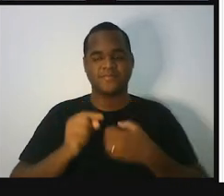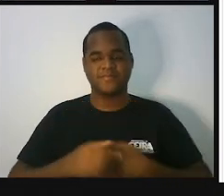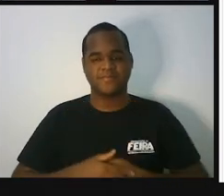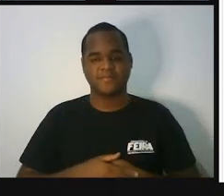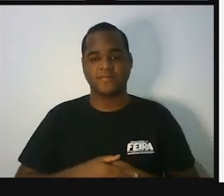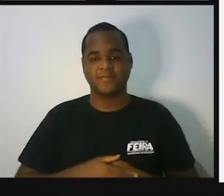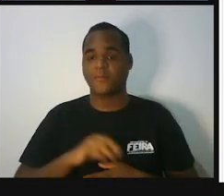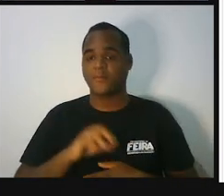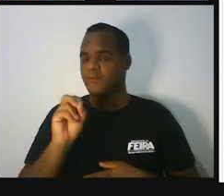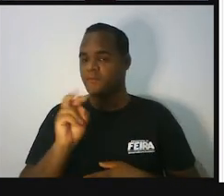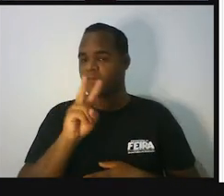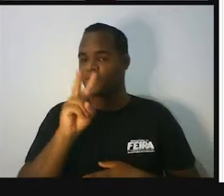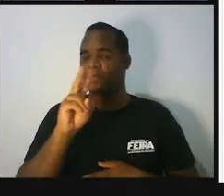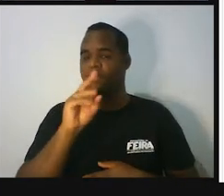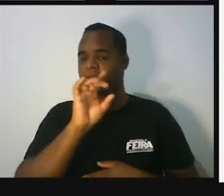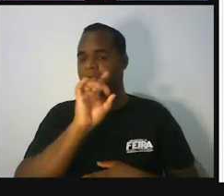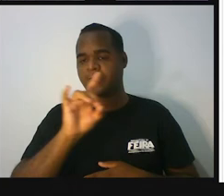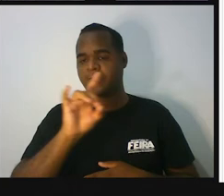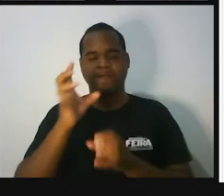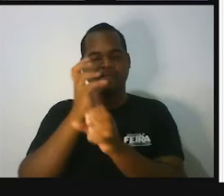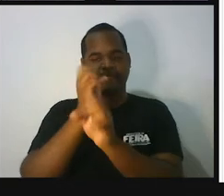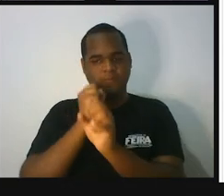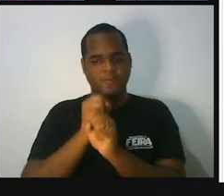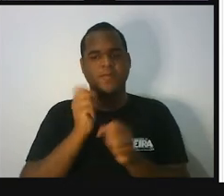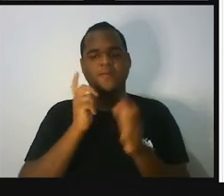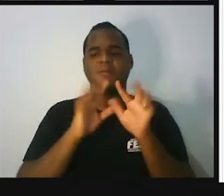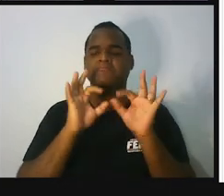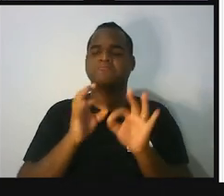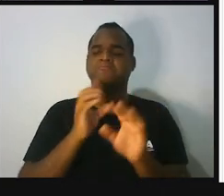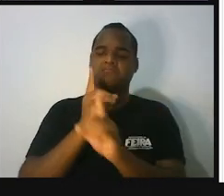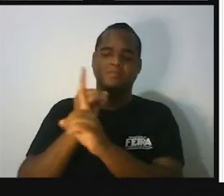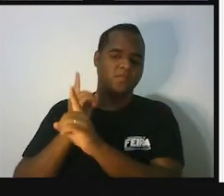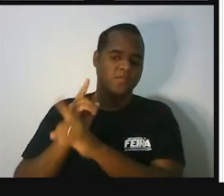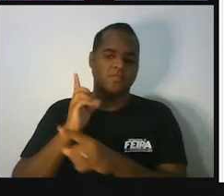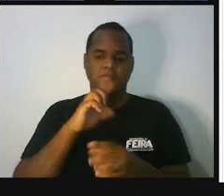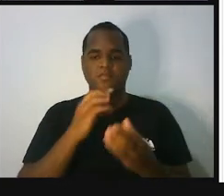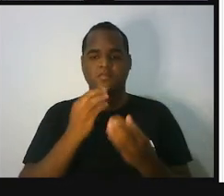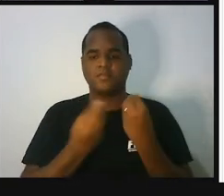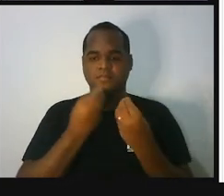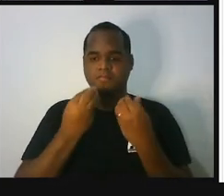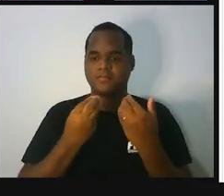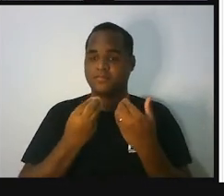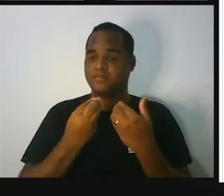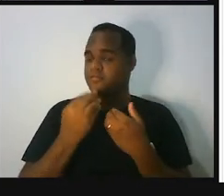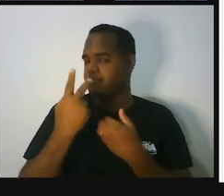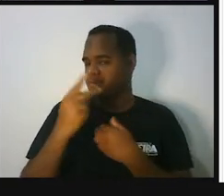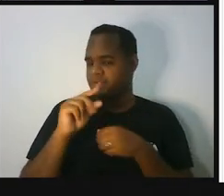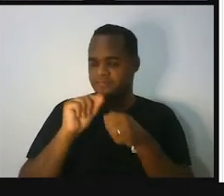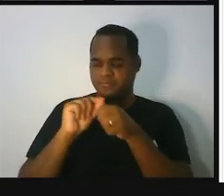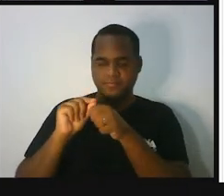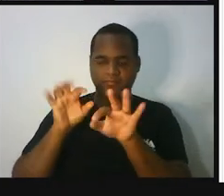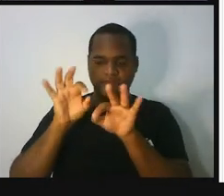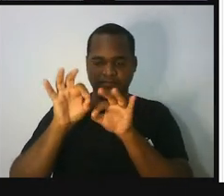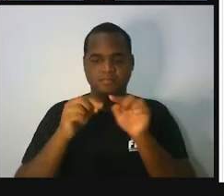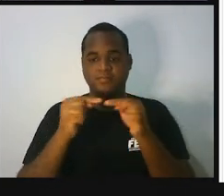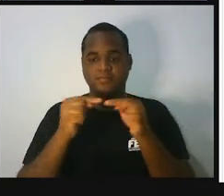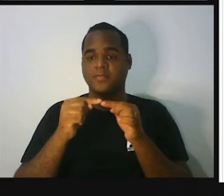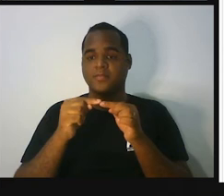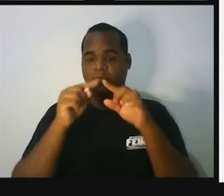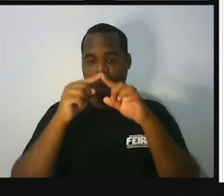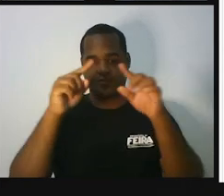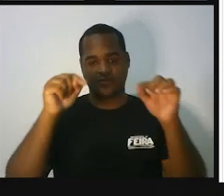o valor de cada ângulo aqui dentro? Bom, faça da mesma forma como eu fiz com o quadrado.